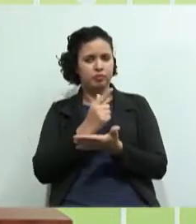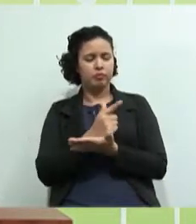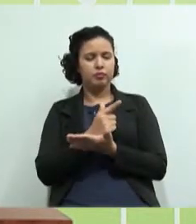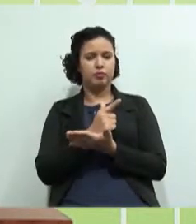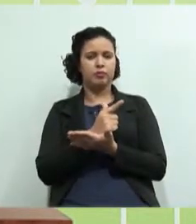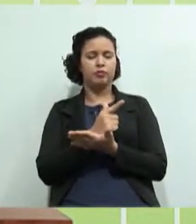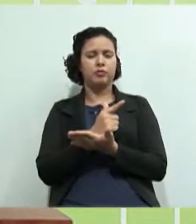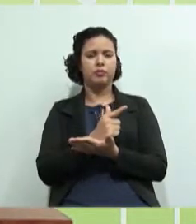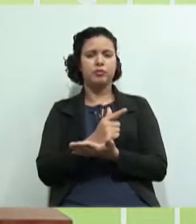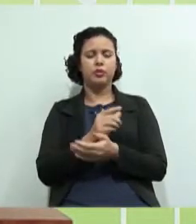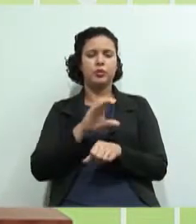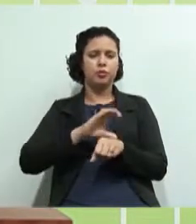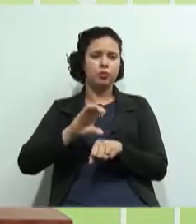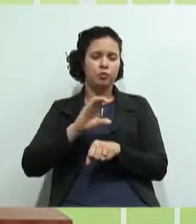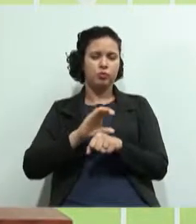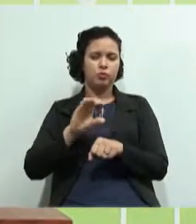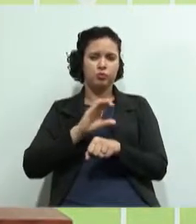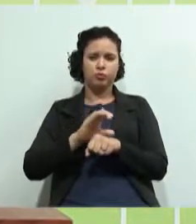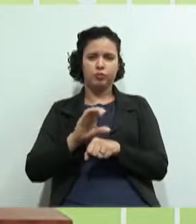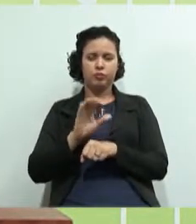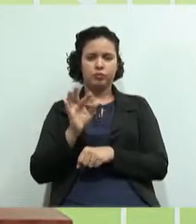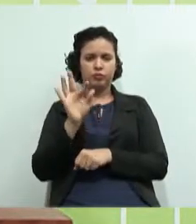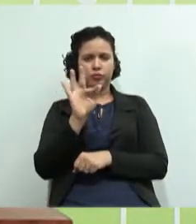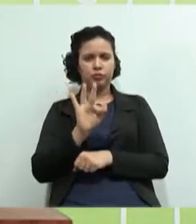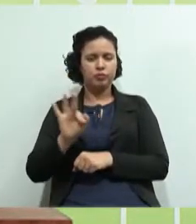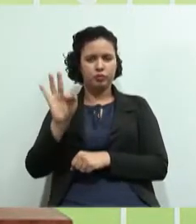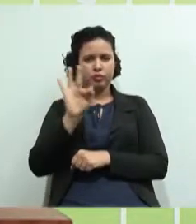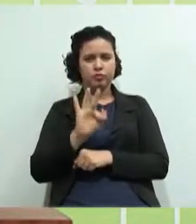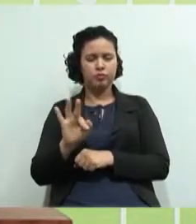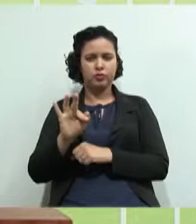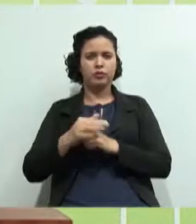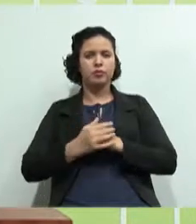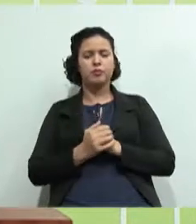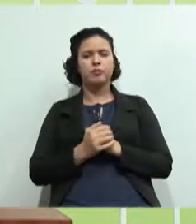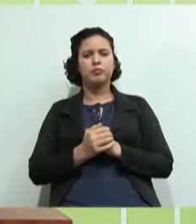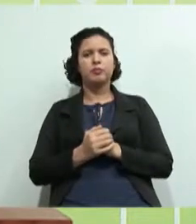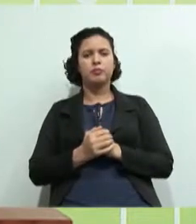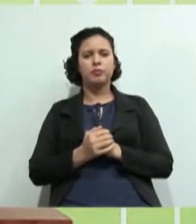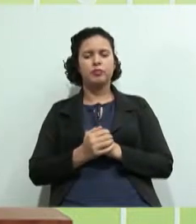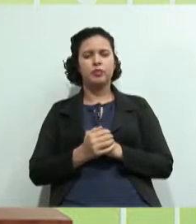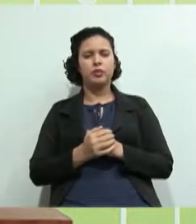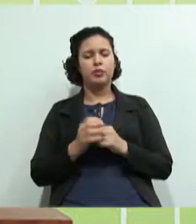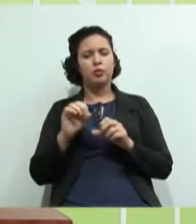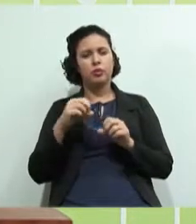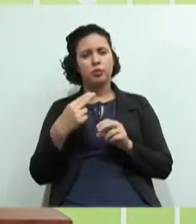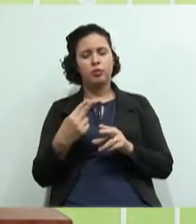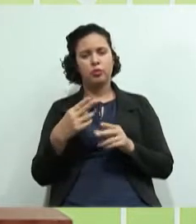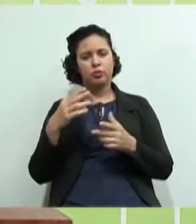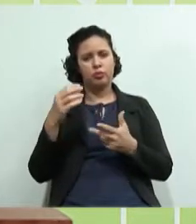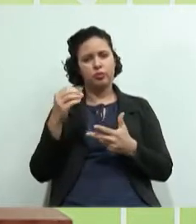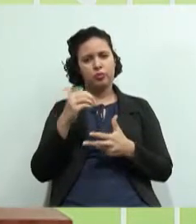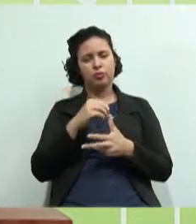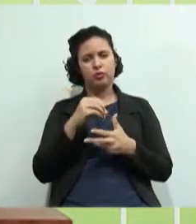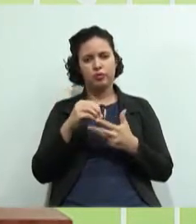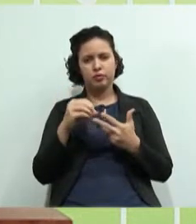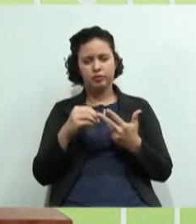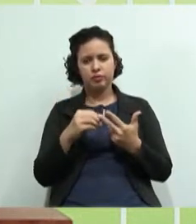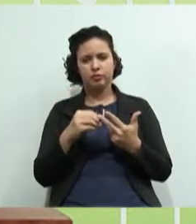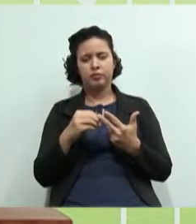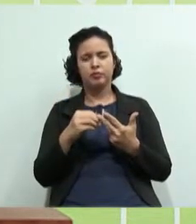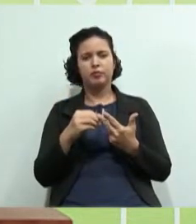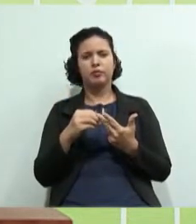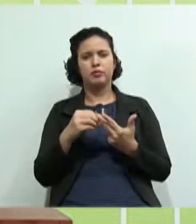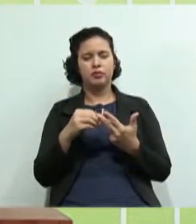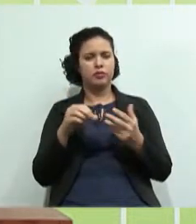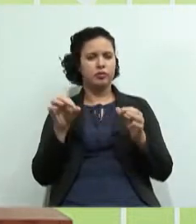superior. Ou, sei lá, eu consigo de repente cursar 2 séries fazendo um supletivo, uma educação de jovens e adultos, e aí eu vou conseguir